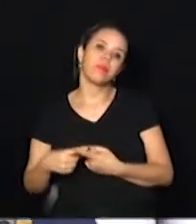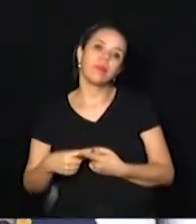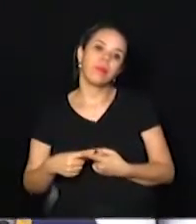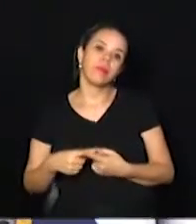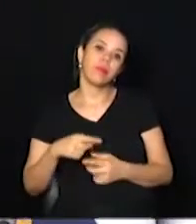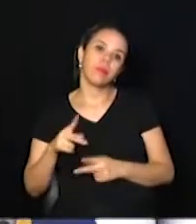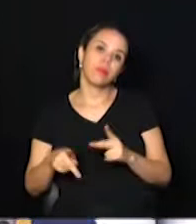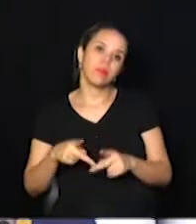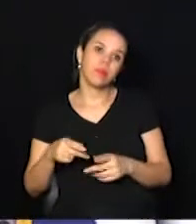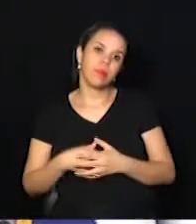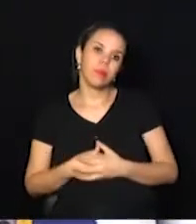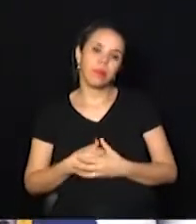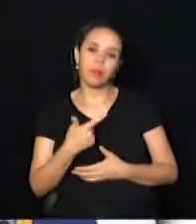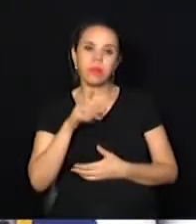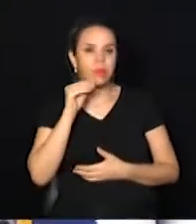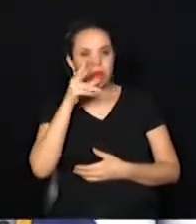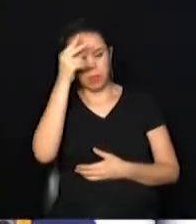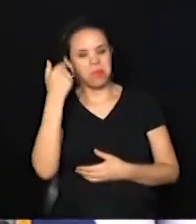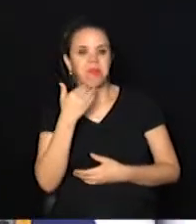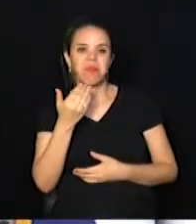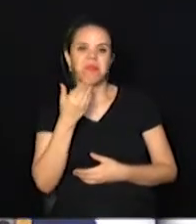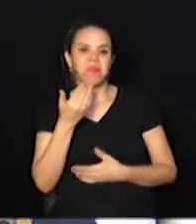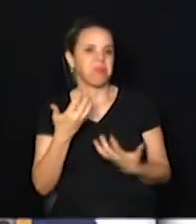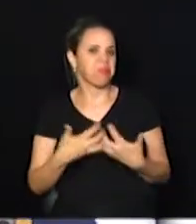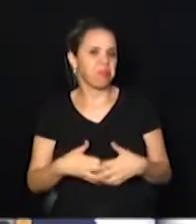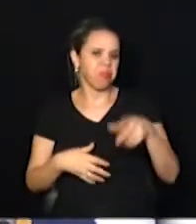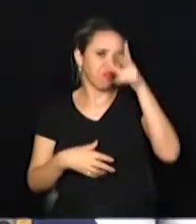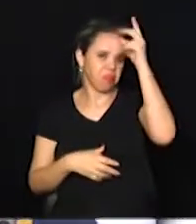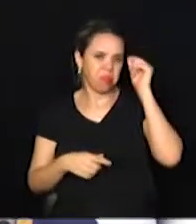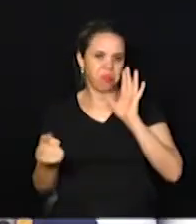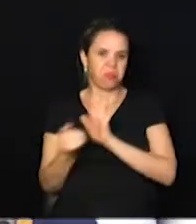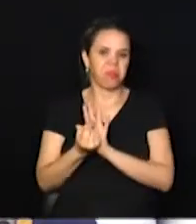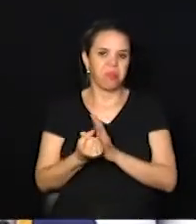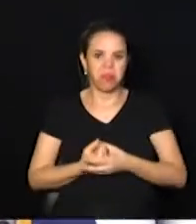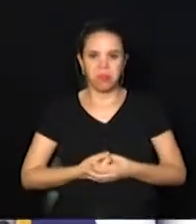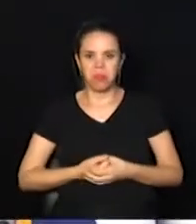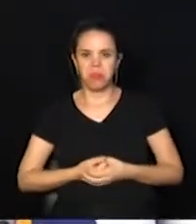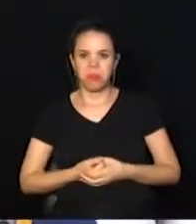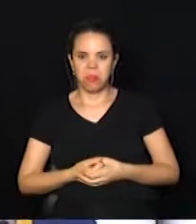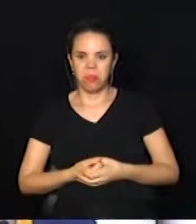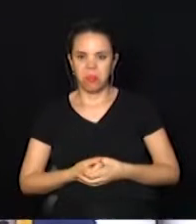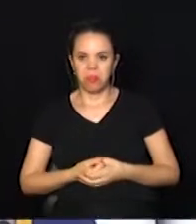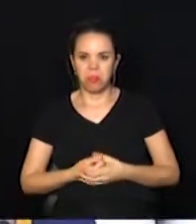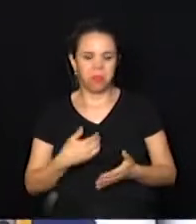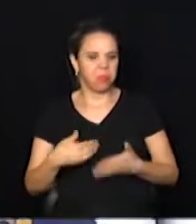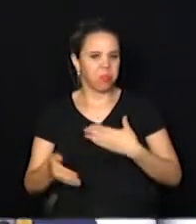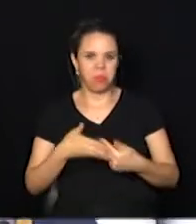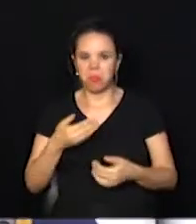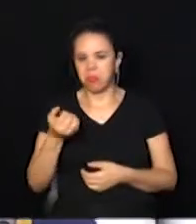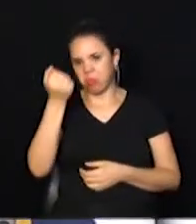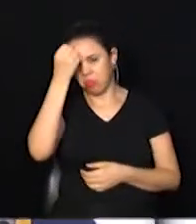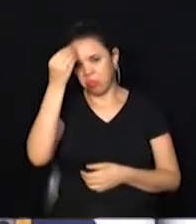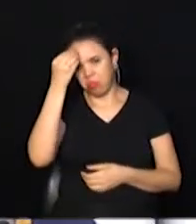povo, sem funcionário público, a prefeitura não anda. E aquilo foi um marco. E aquilo não foi qualquer marco. Foi